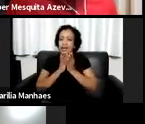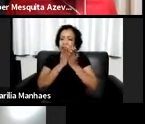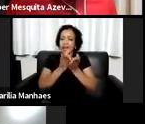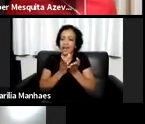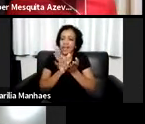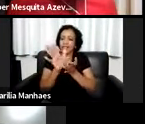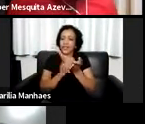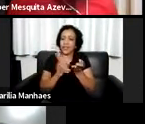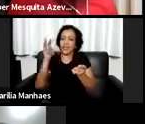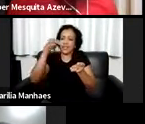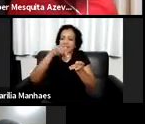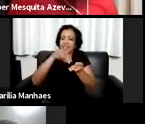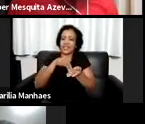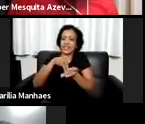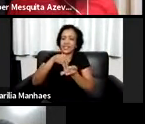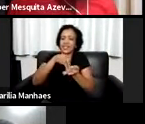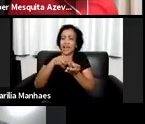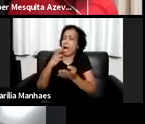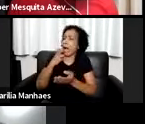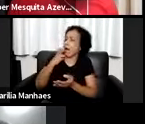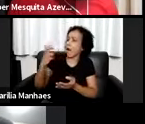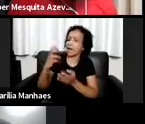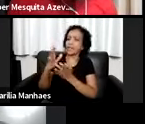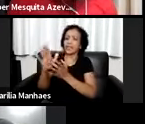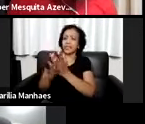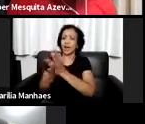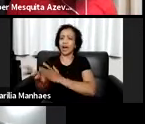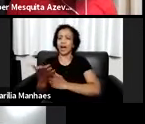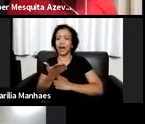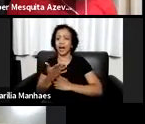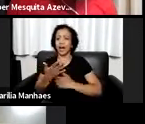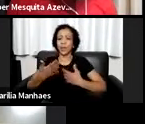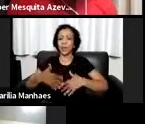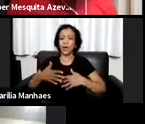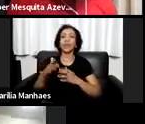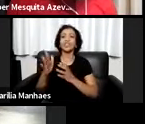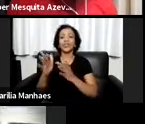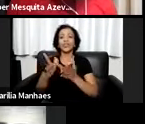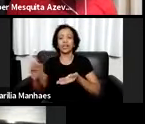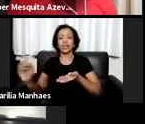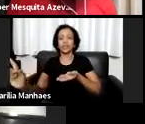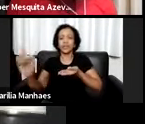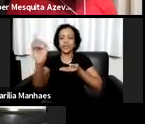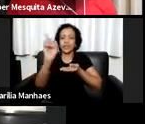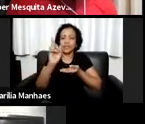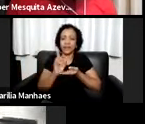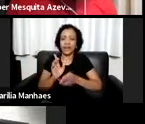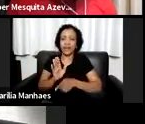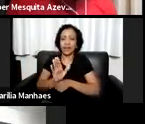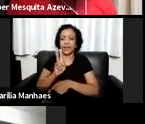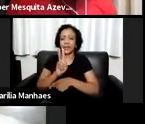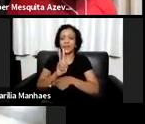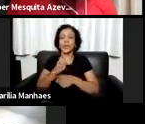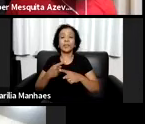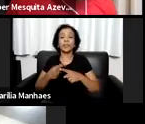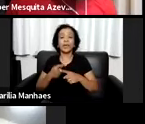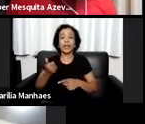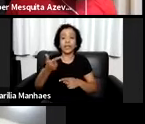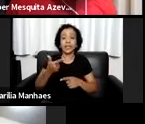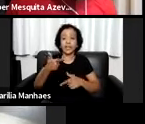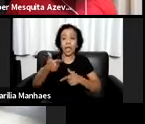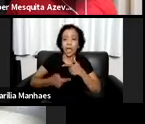Jesus, puderam ter do Senhor Jesus a solução. Os discípulos estavam fazendo tudo que estava ao